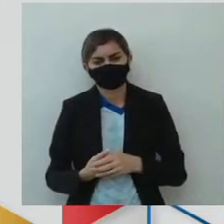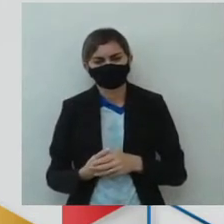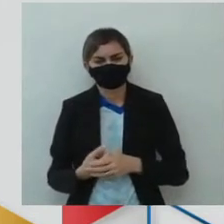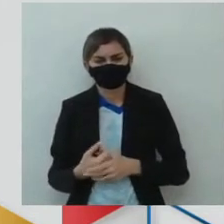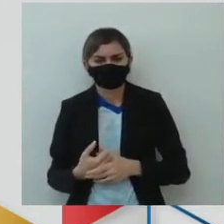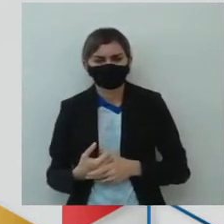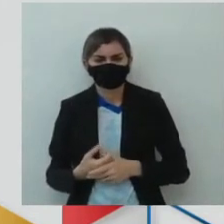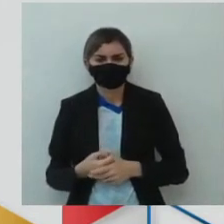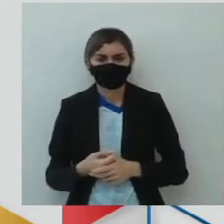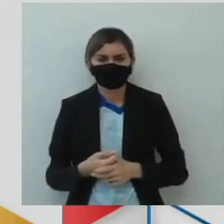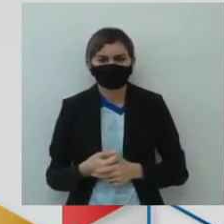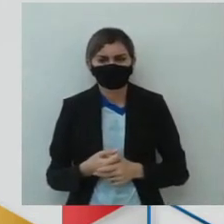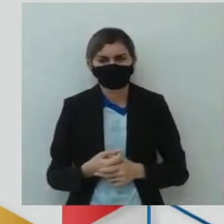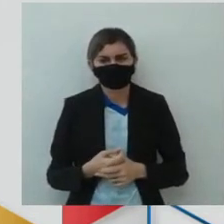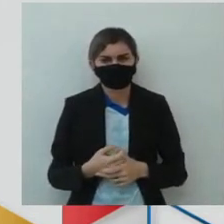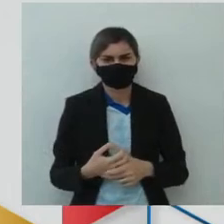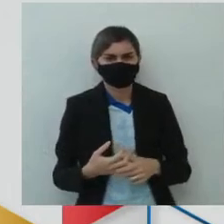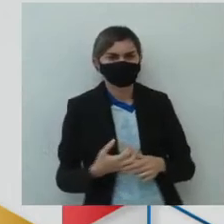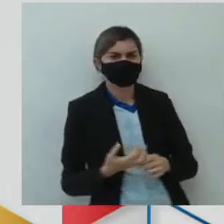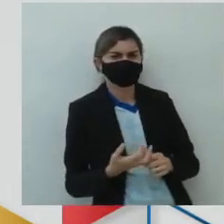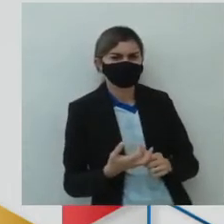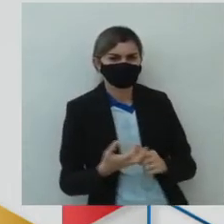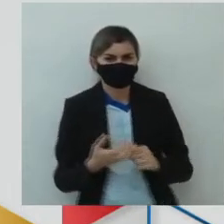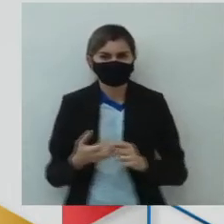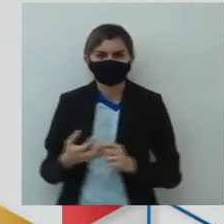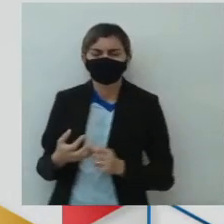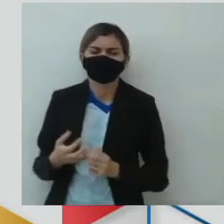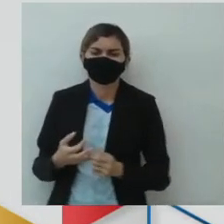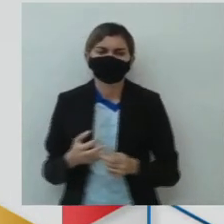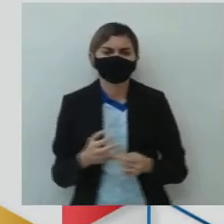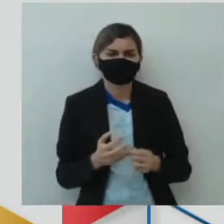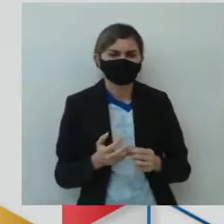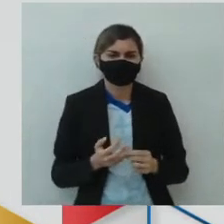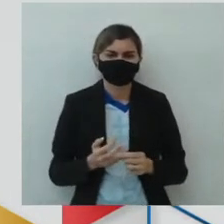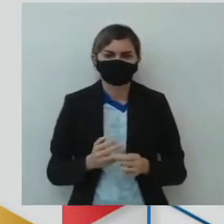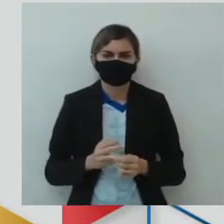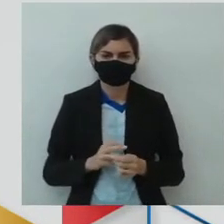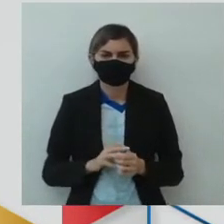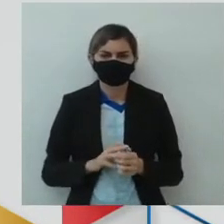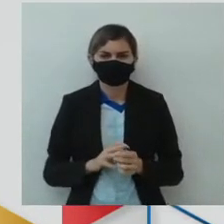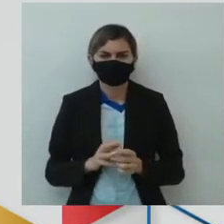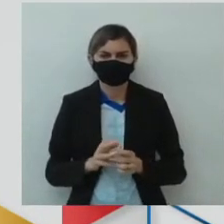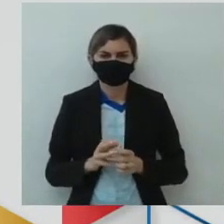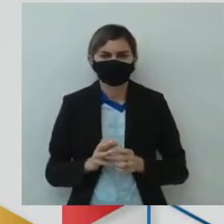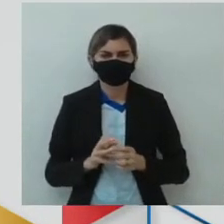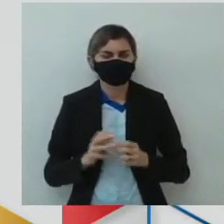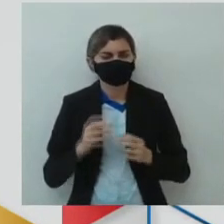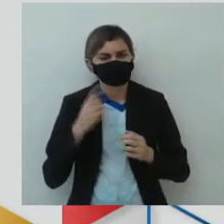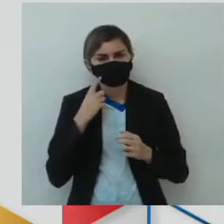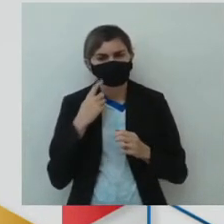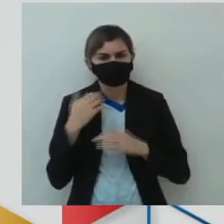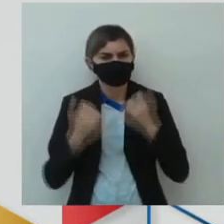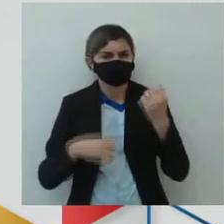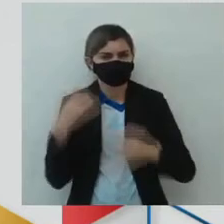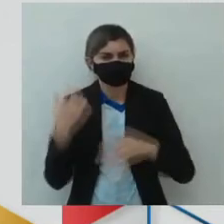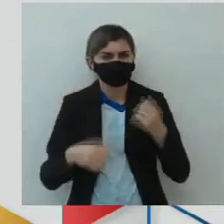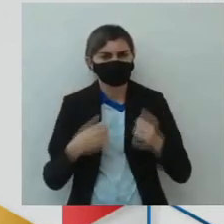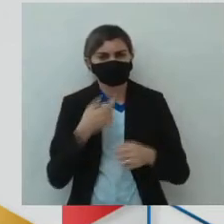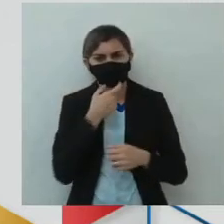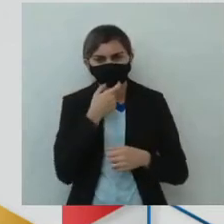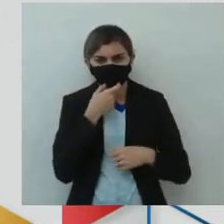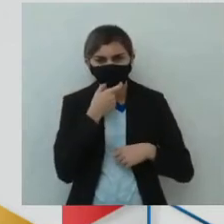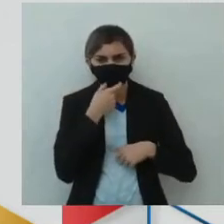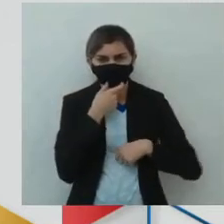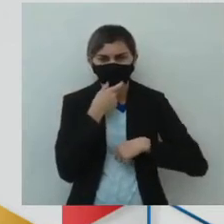apaga do Spin Baden fora da área de opor entrou research We Made You enable